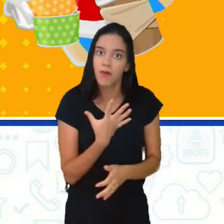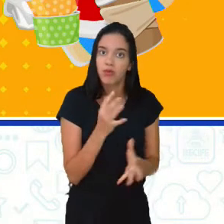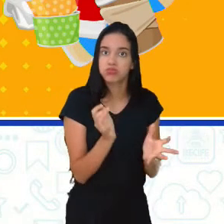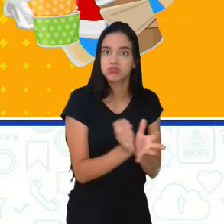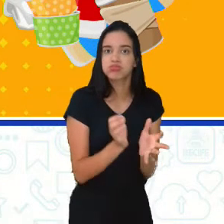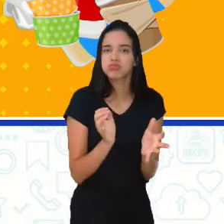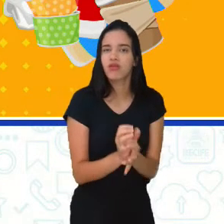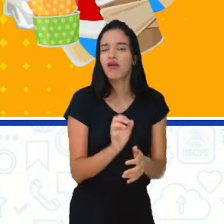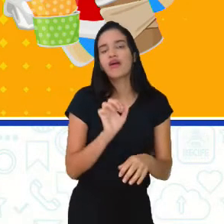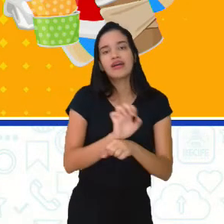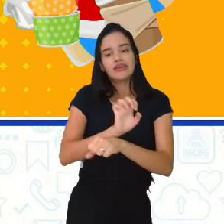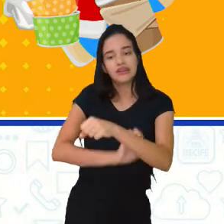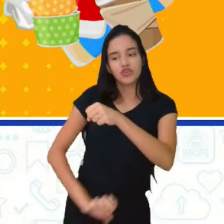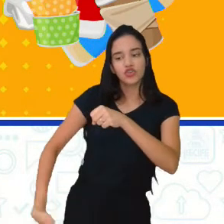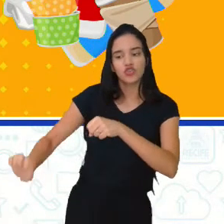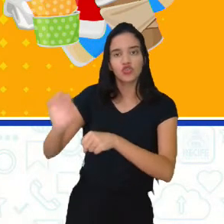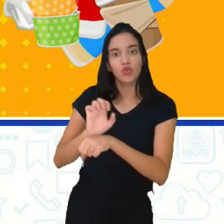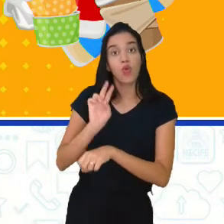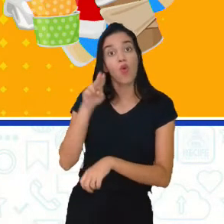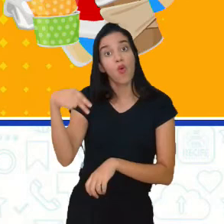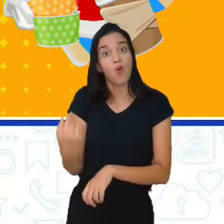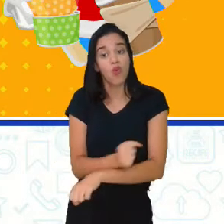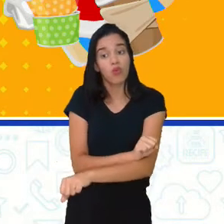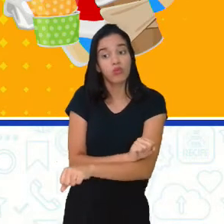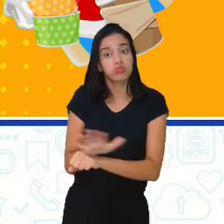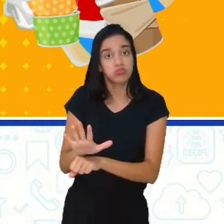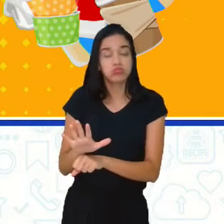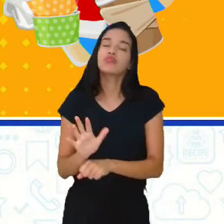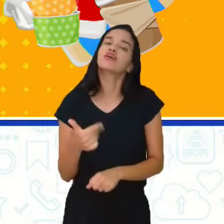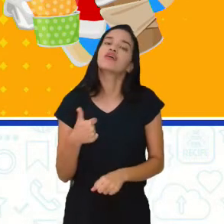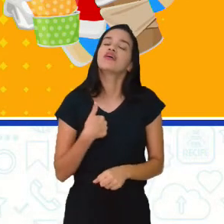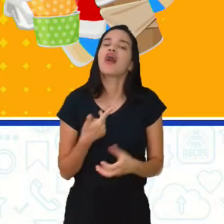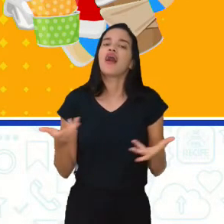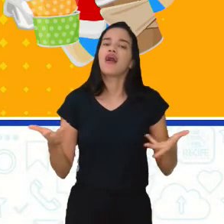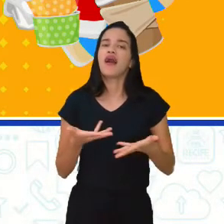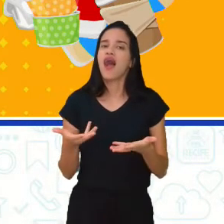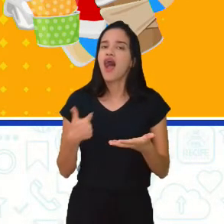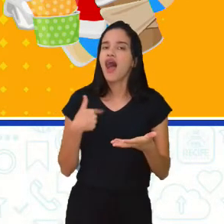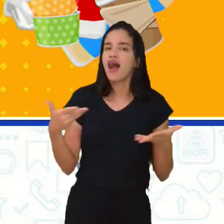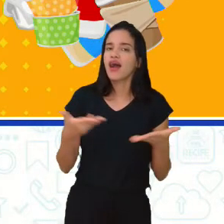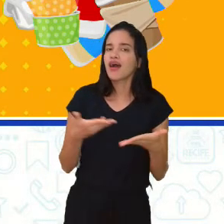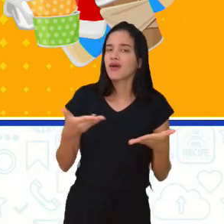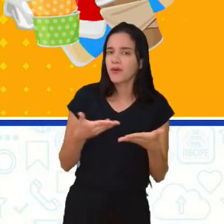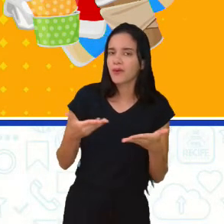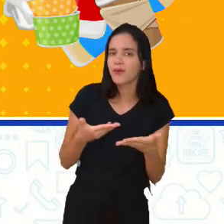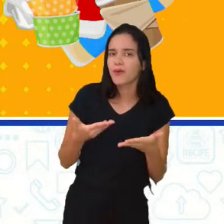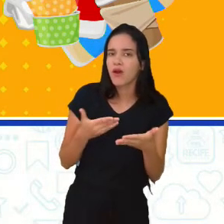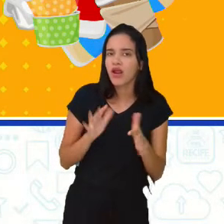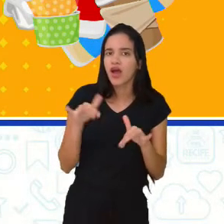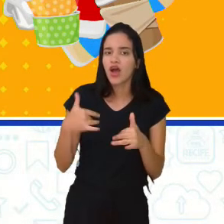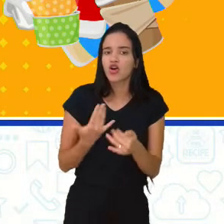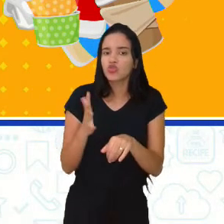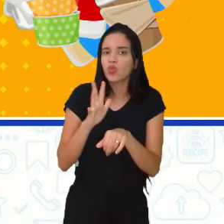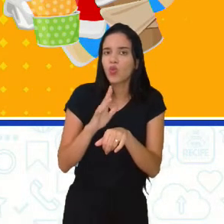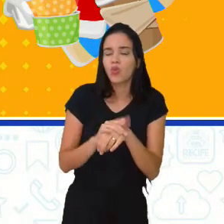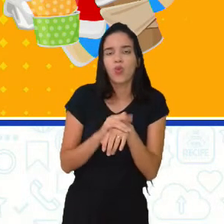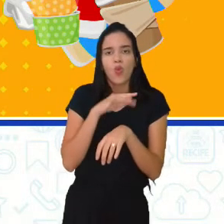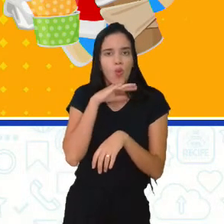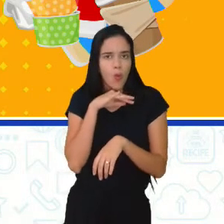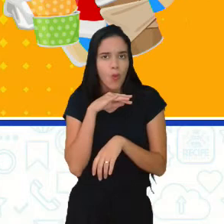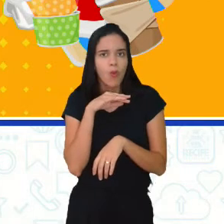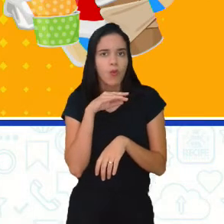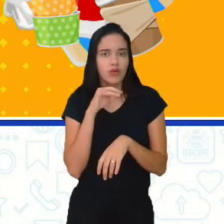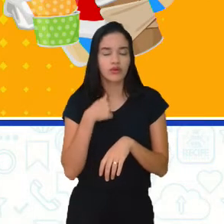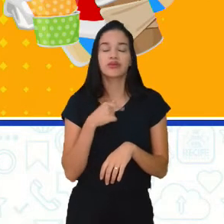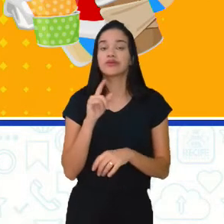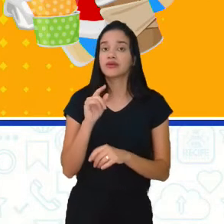são isolantes ou aqueles que são condutores? E o que eu estou chamando de maus, será que são isolantes ou são condutores?